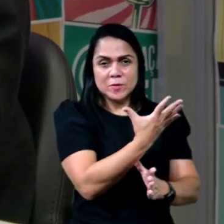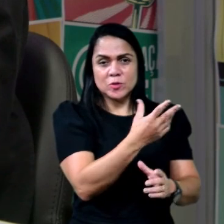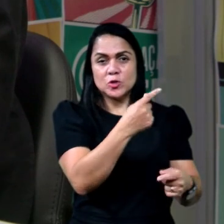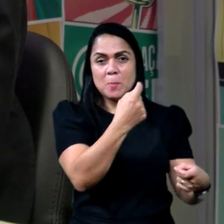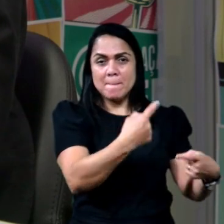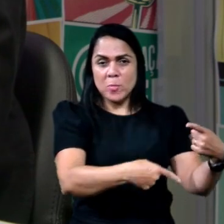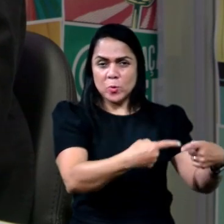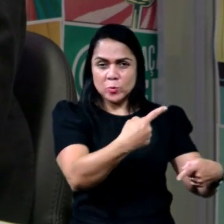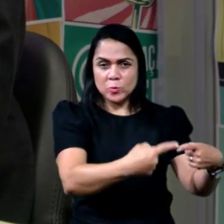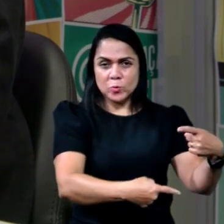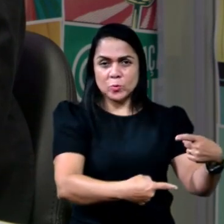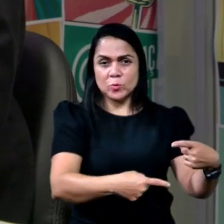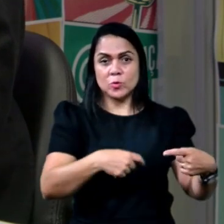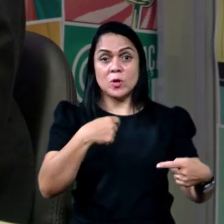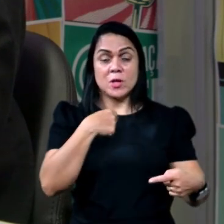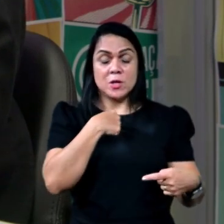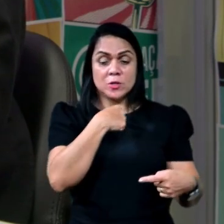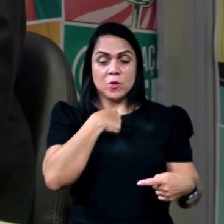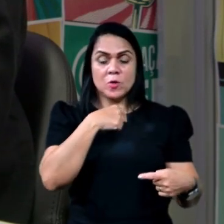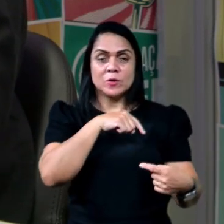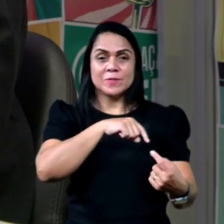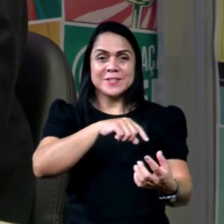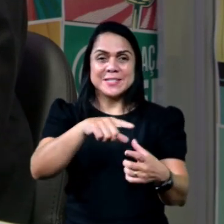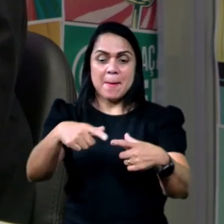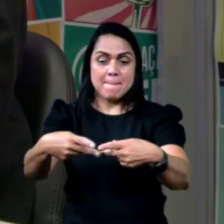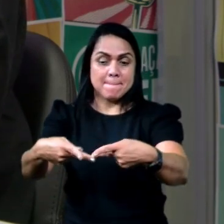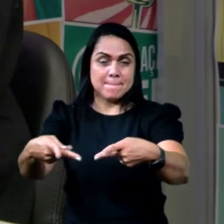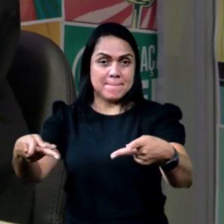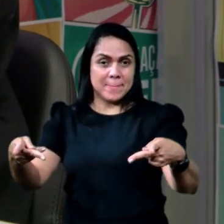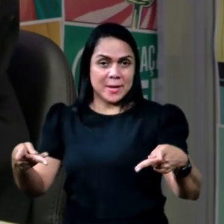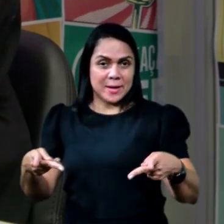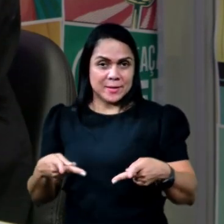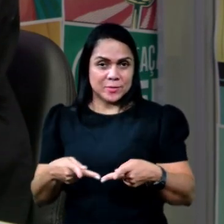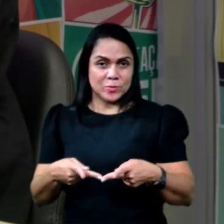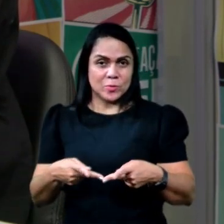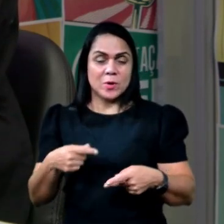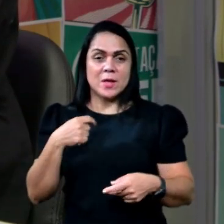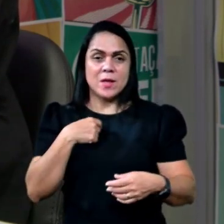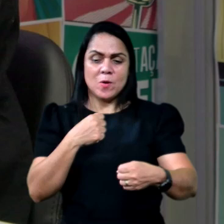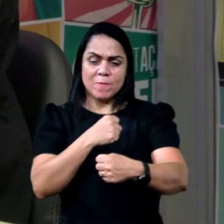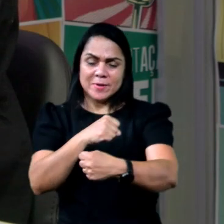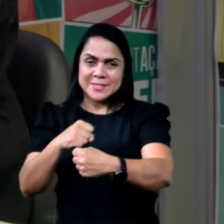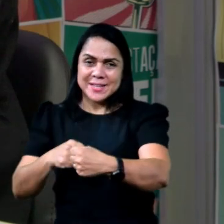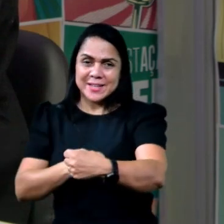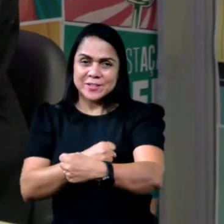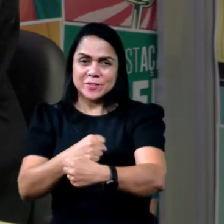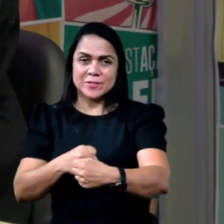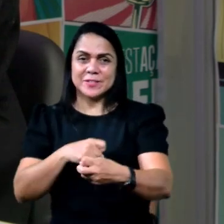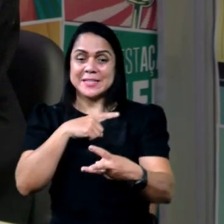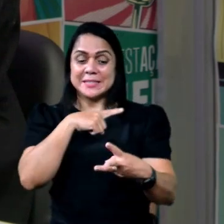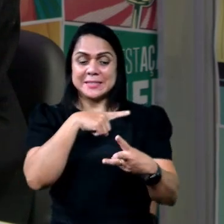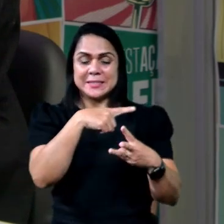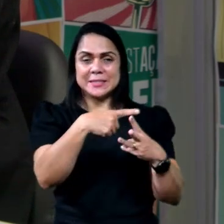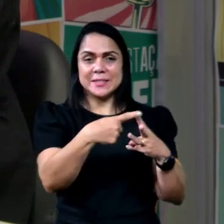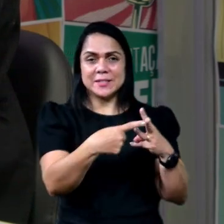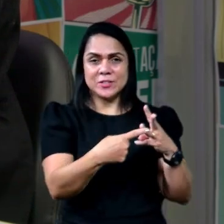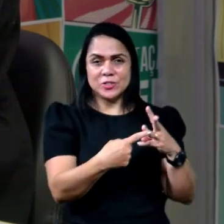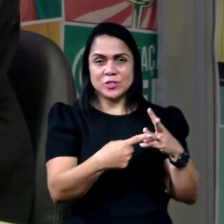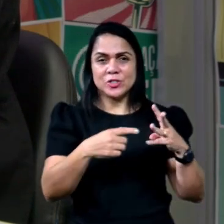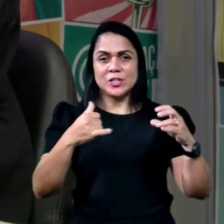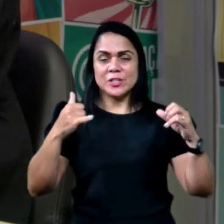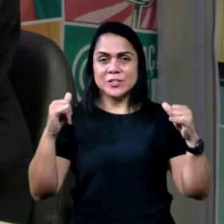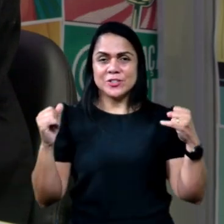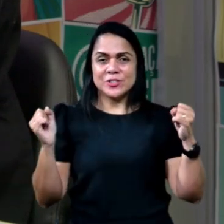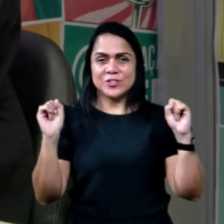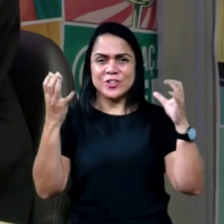fazia pratos, né? Então, no meu caso, da gastronomia, foram 3 dias de evento. Então, a gente tinha o primeiro